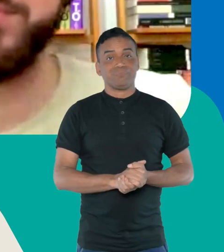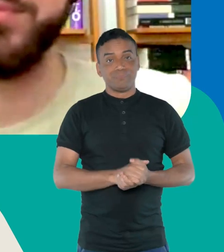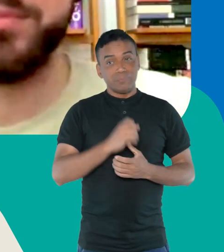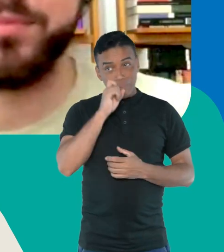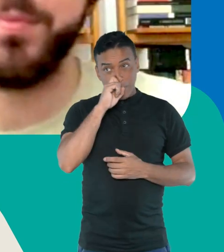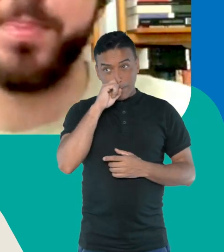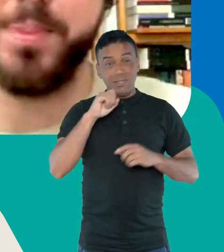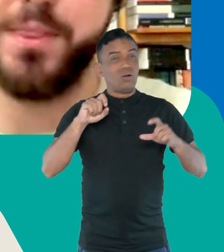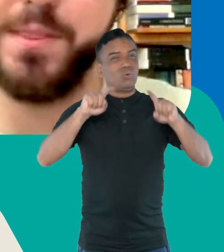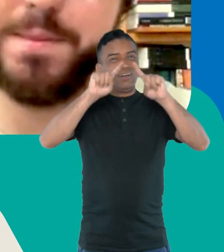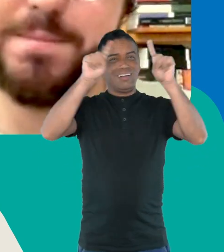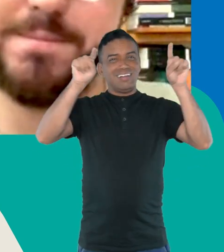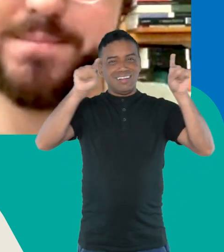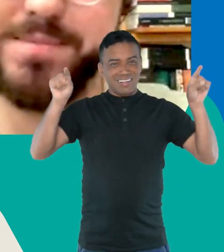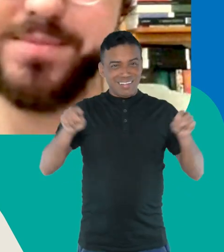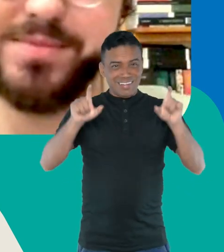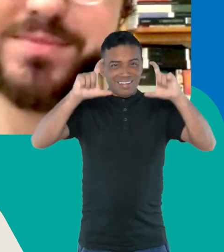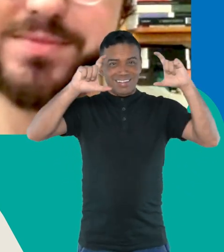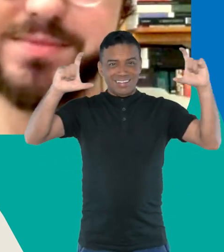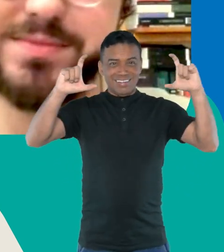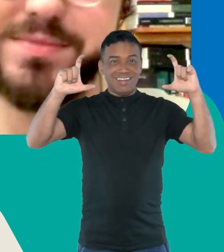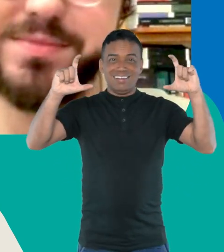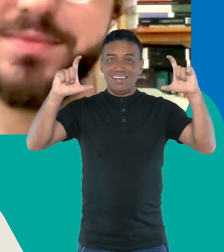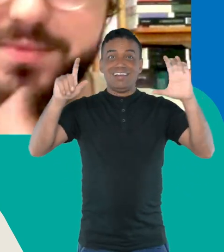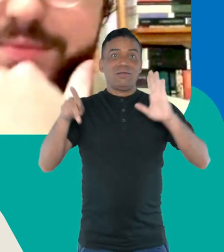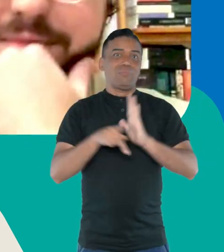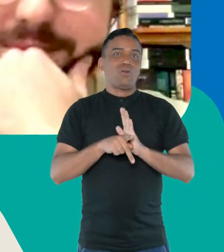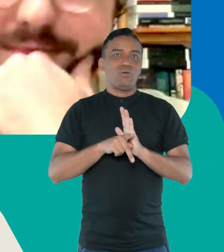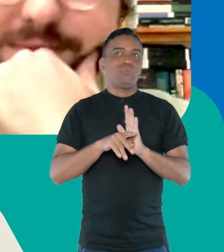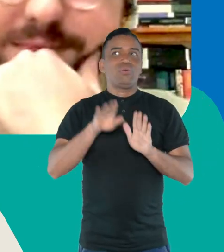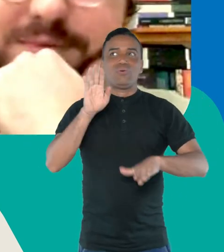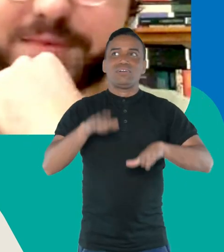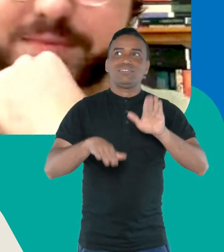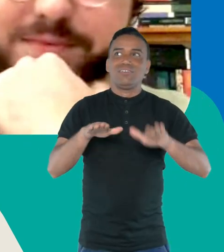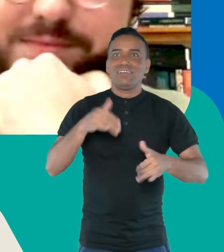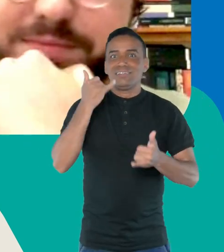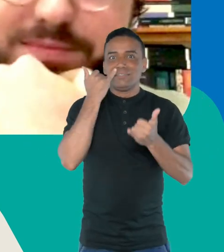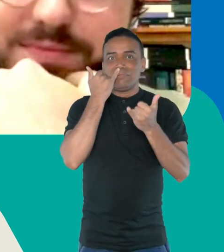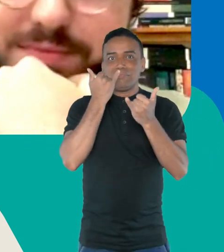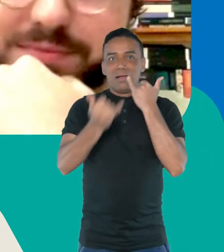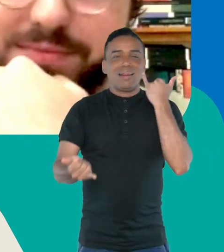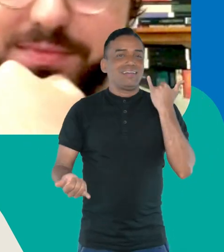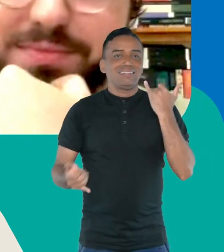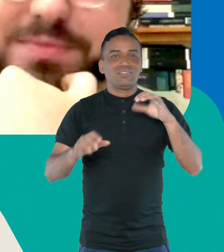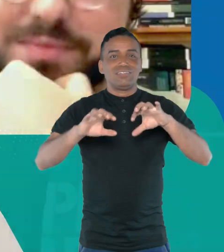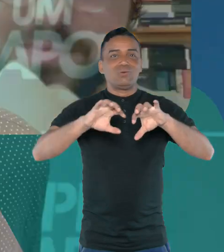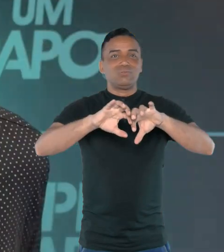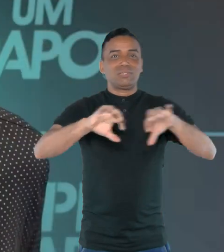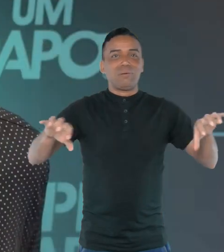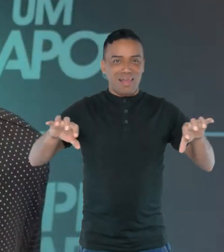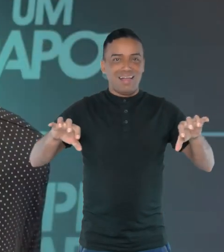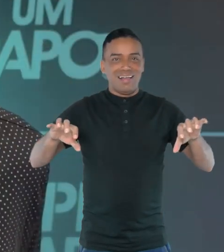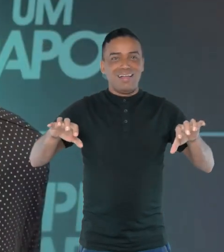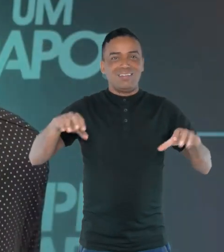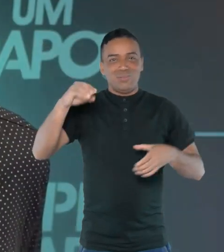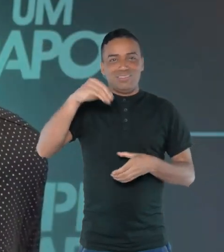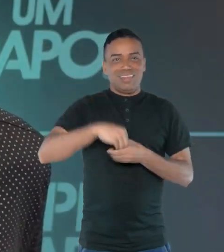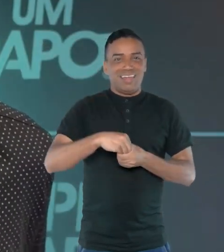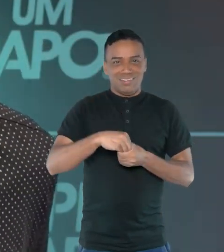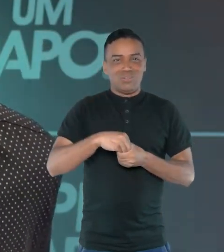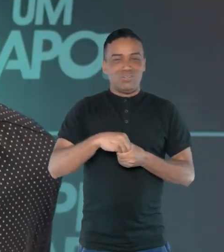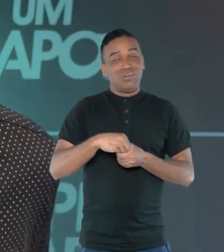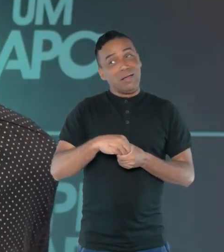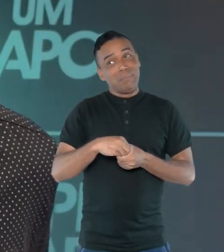inclusive, entre colchetes muitas vezes quase como uma parte, né? Em alguns momentos, assim, como